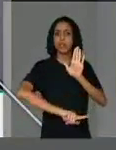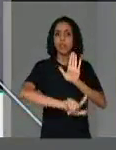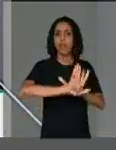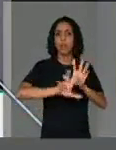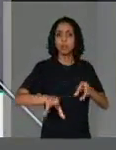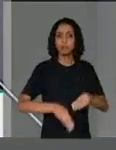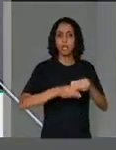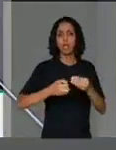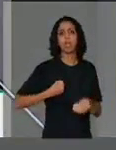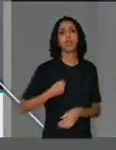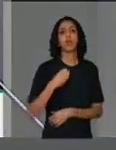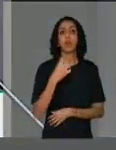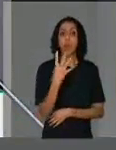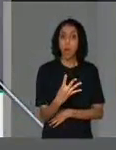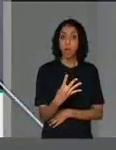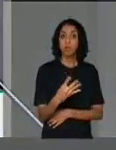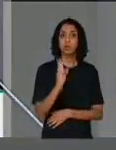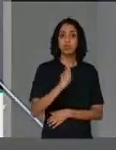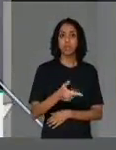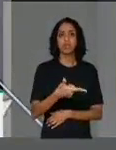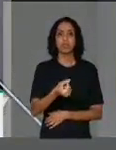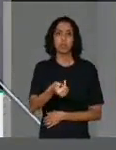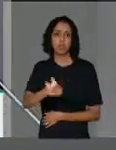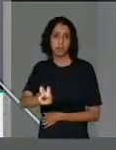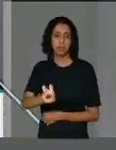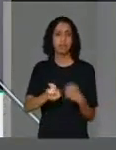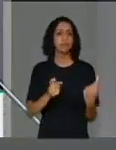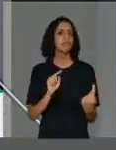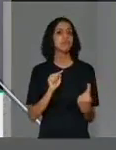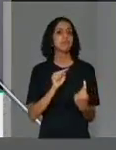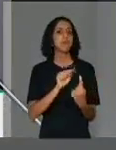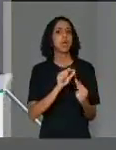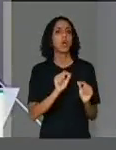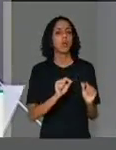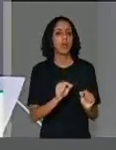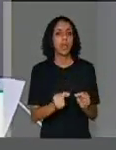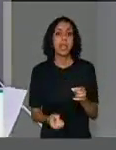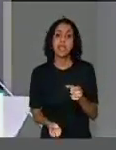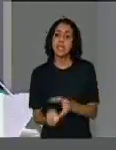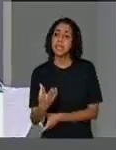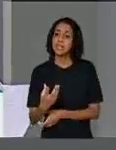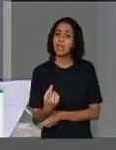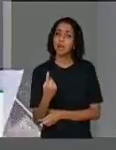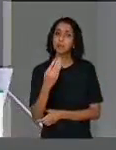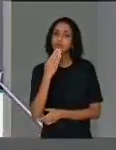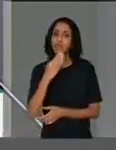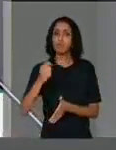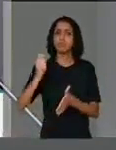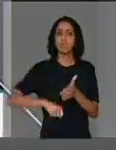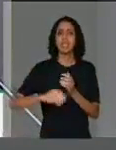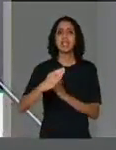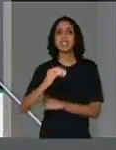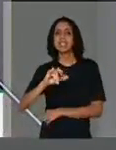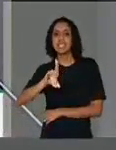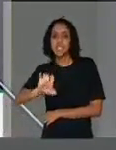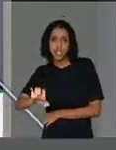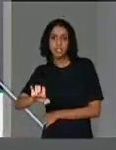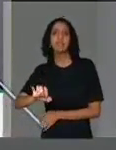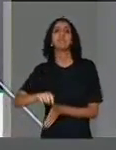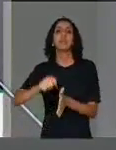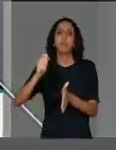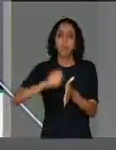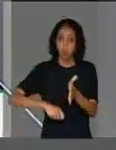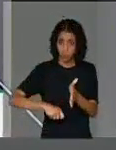número 4 de 2015, visando a criação de um tributo, de uma CID, a contribuição de intervenção no